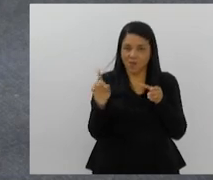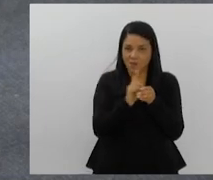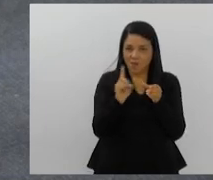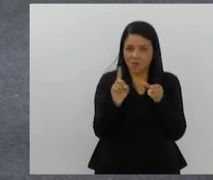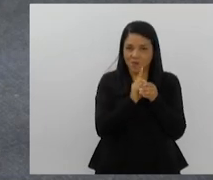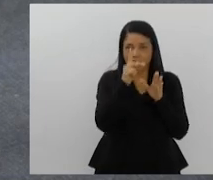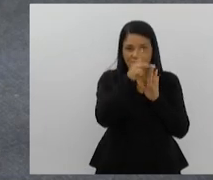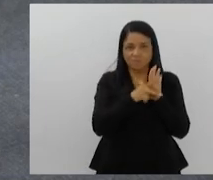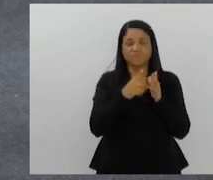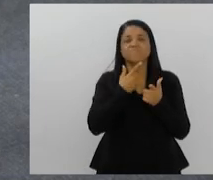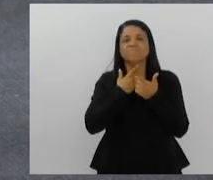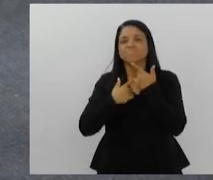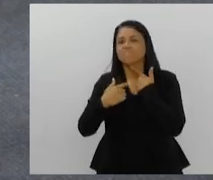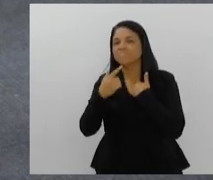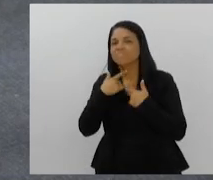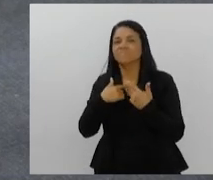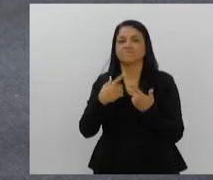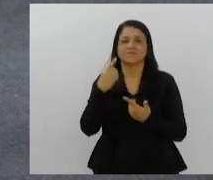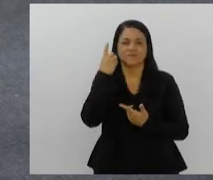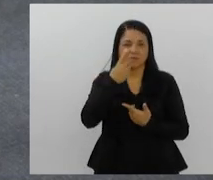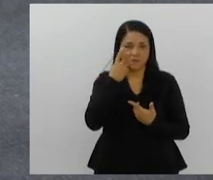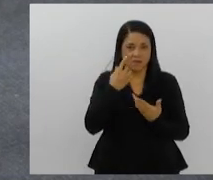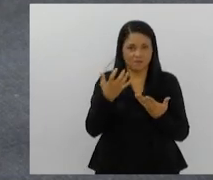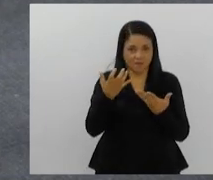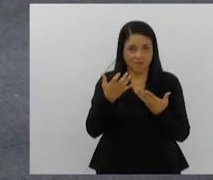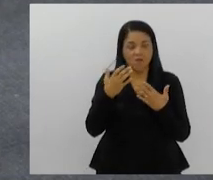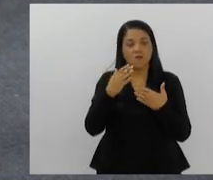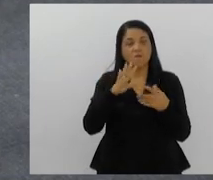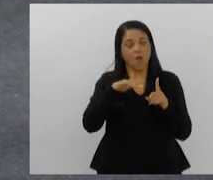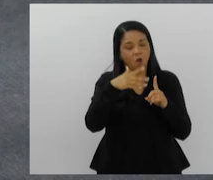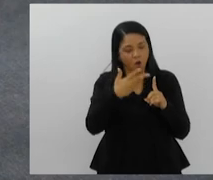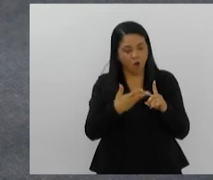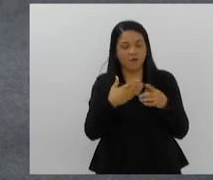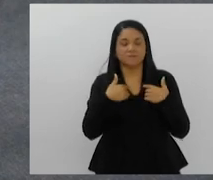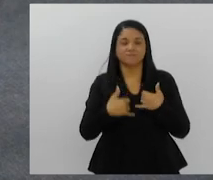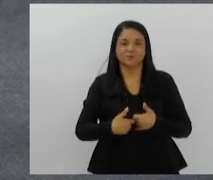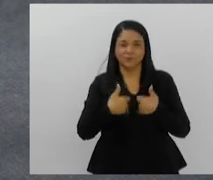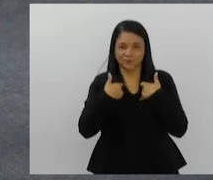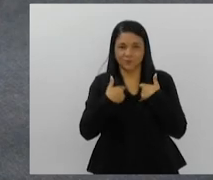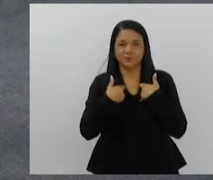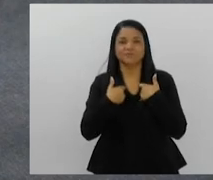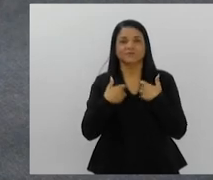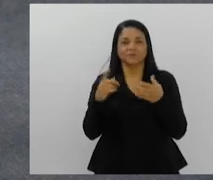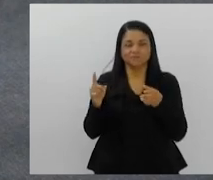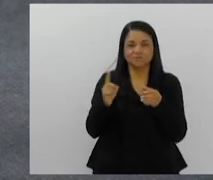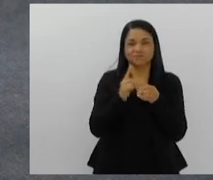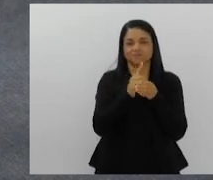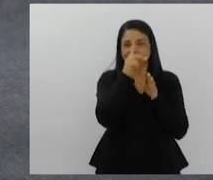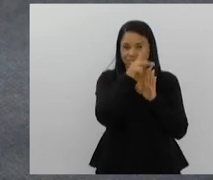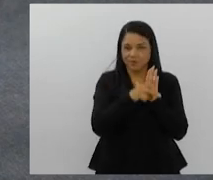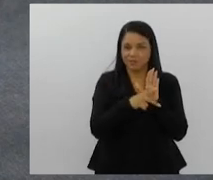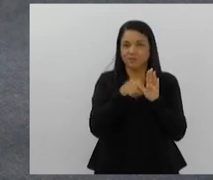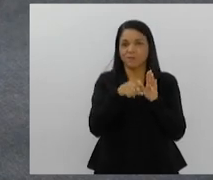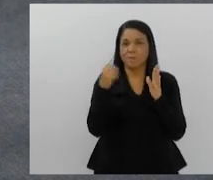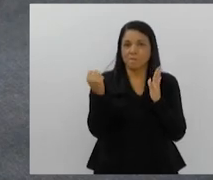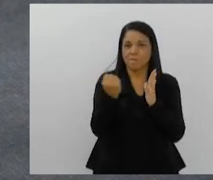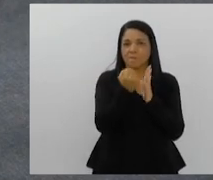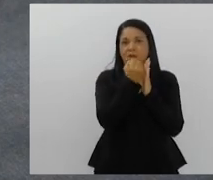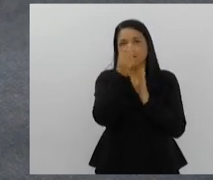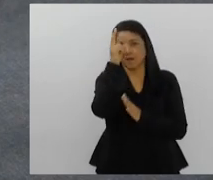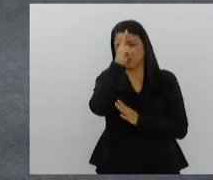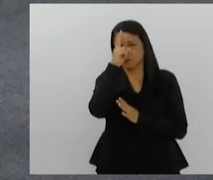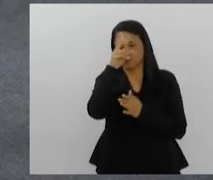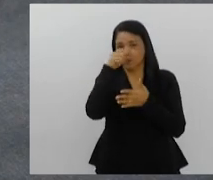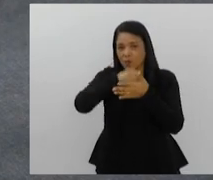assim desejarem, será uma honra recebê-los como coautores num projeto de lei que marca a história da